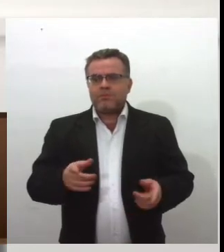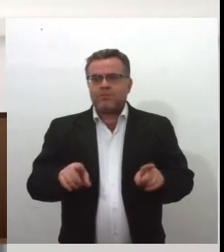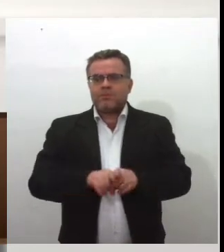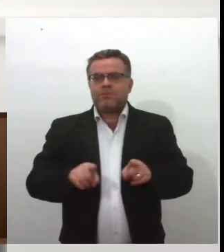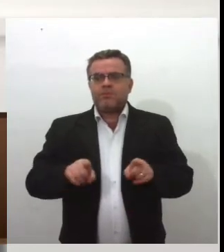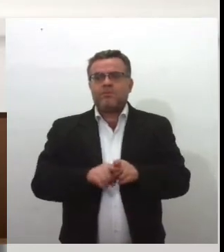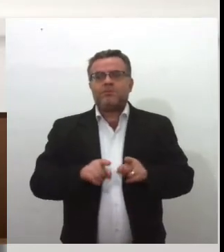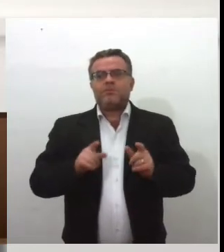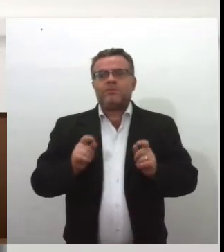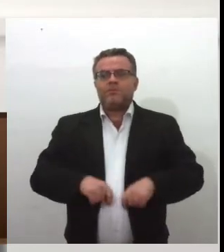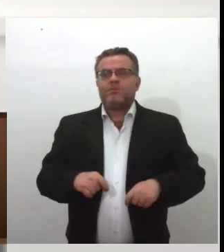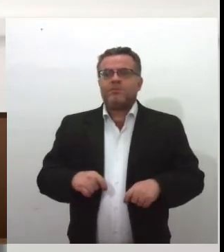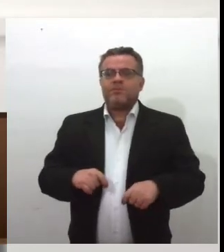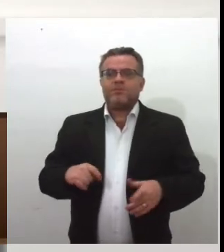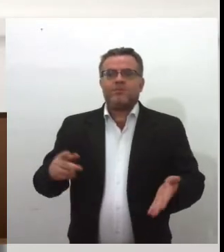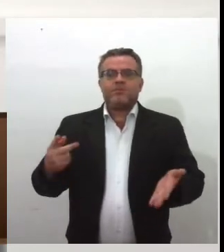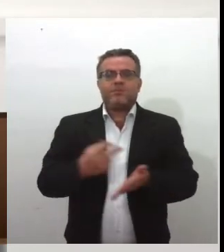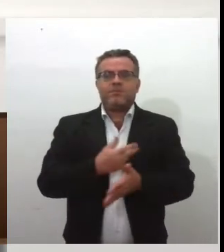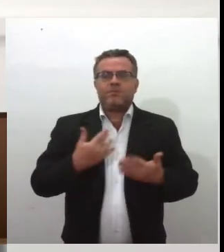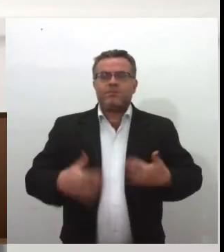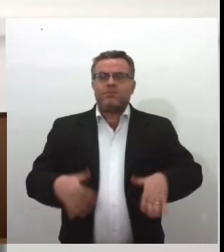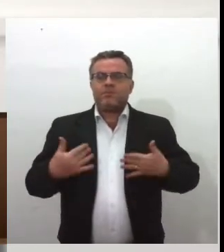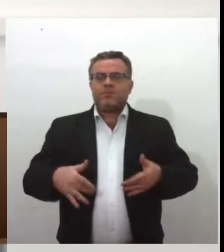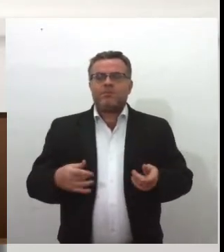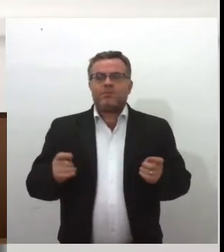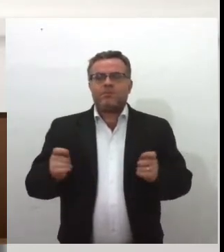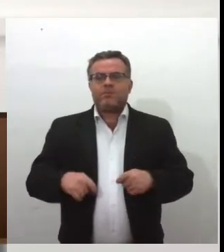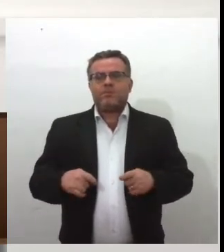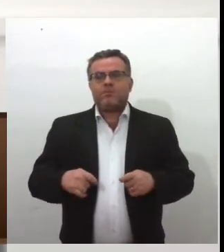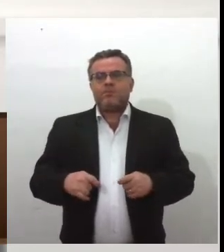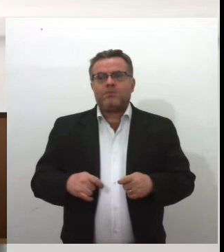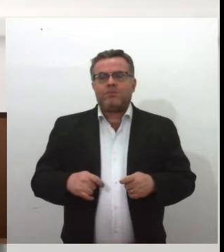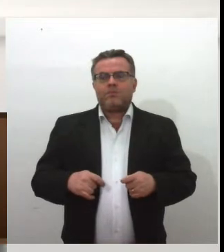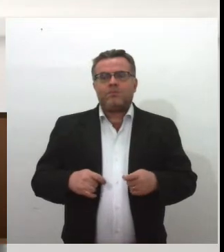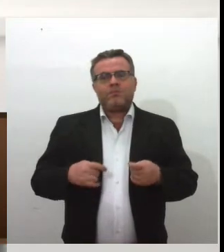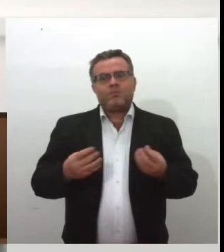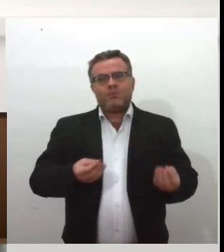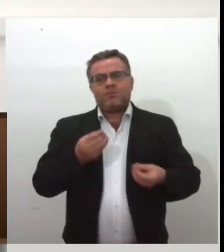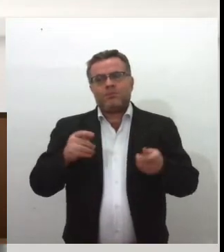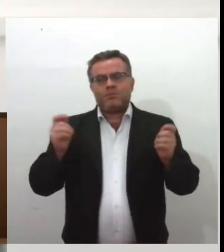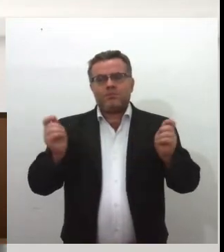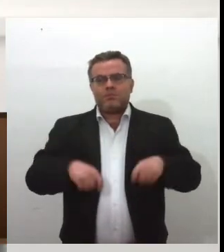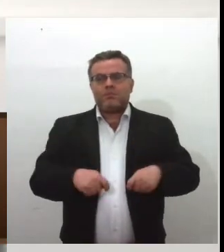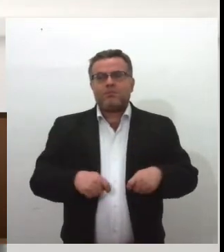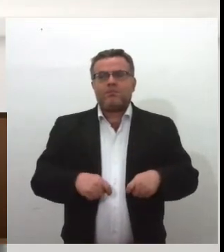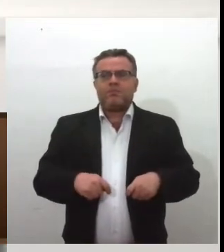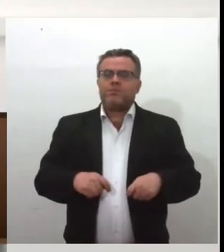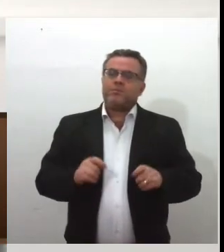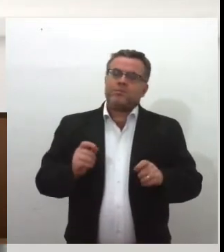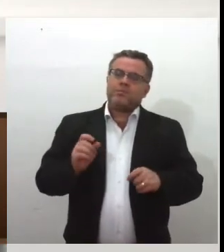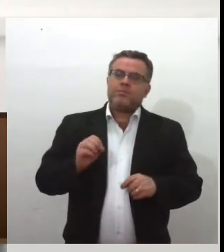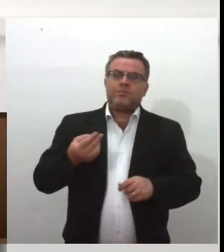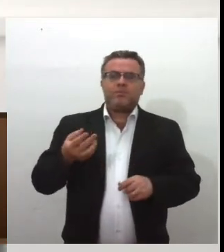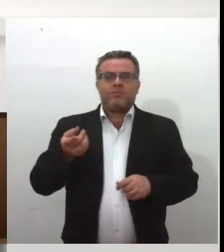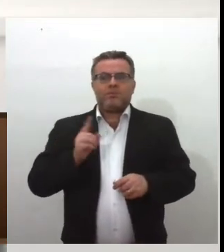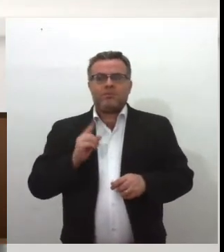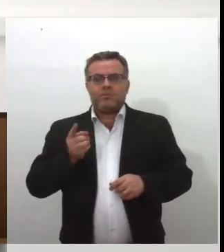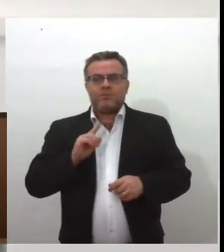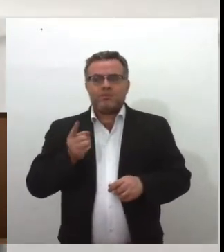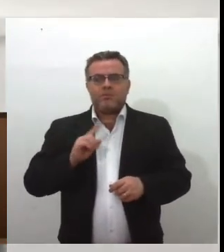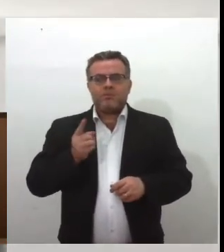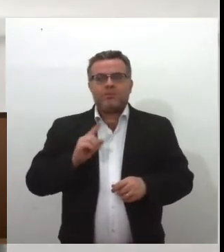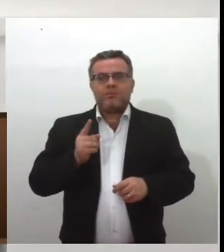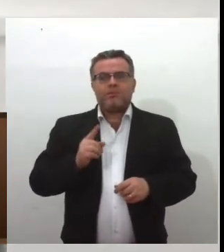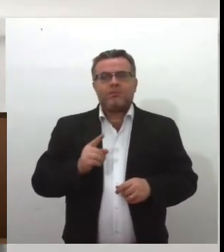certa atenção. Então, a masculinidade tóxica desse pensamento de que eu posso ser tudo e posso ter tudo, aí sim...